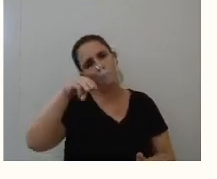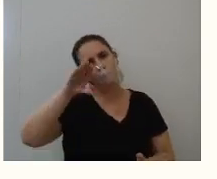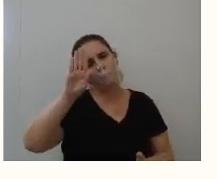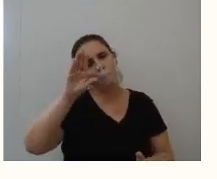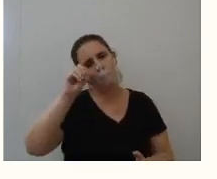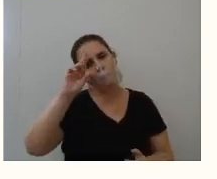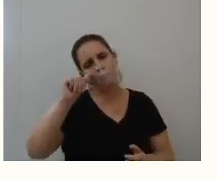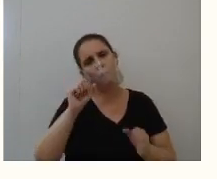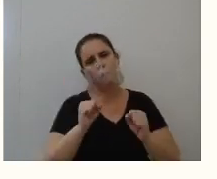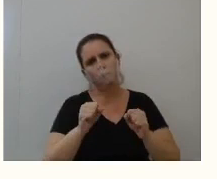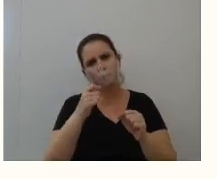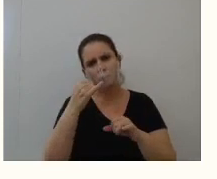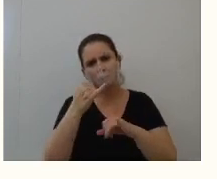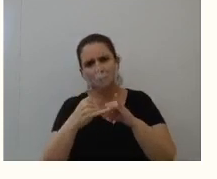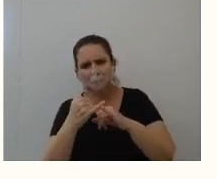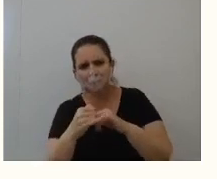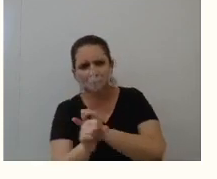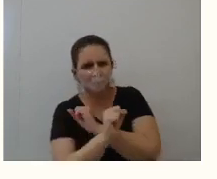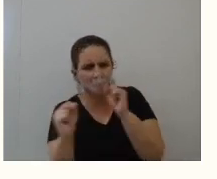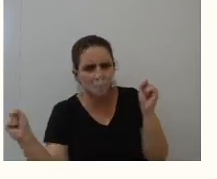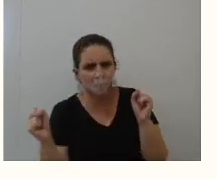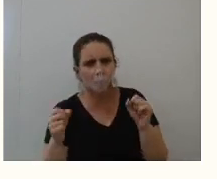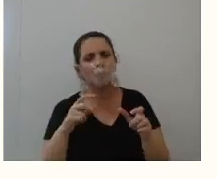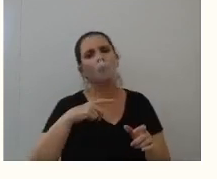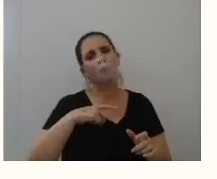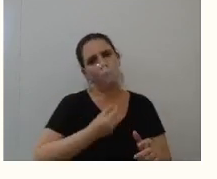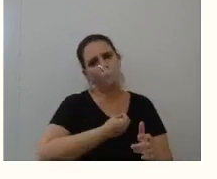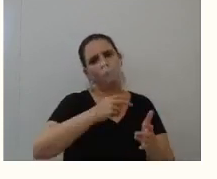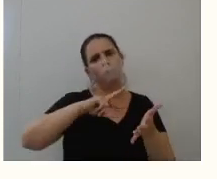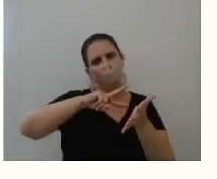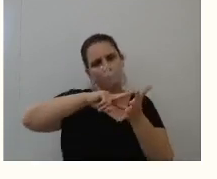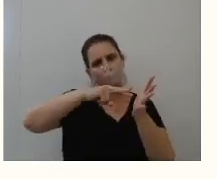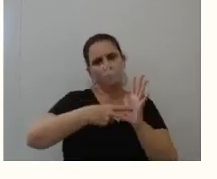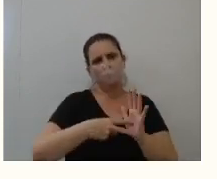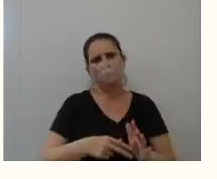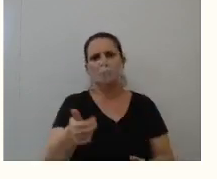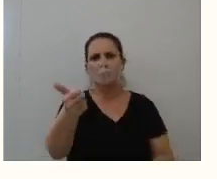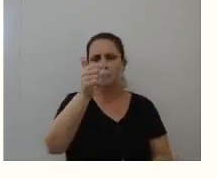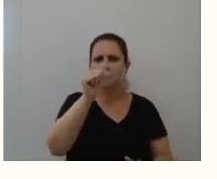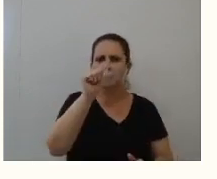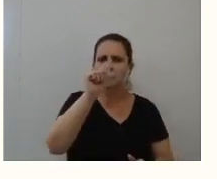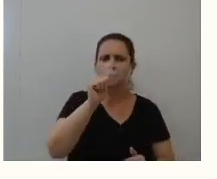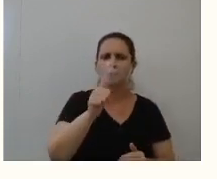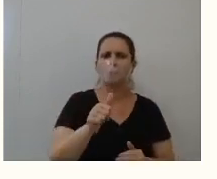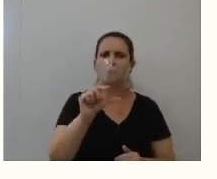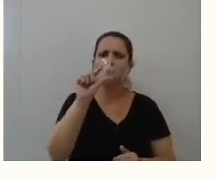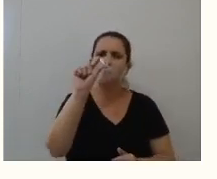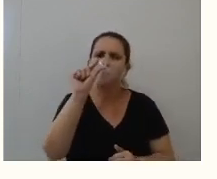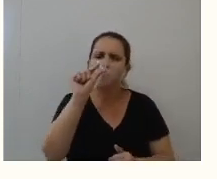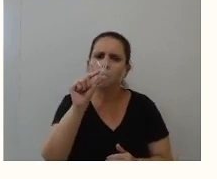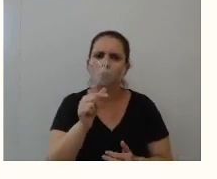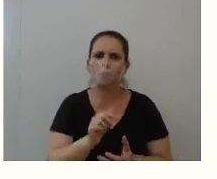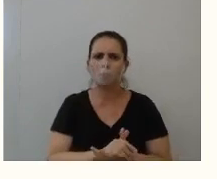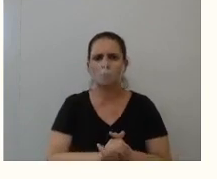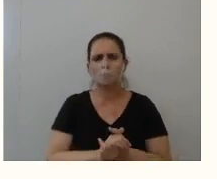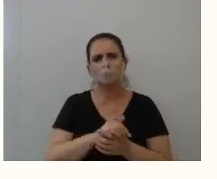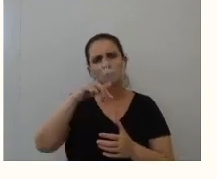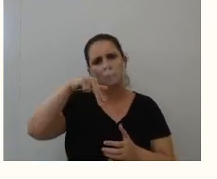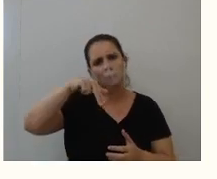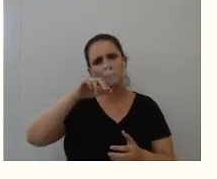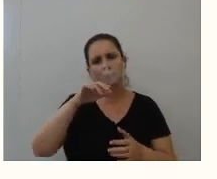absurda, a vida tem um sentido. Ok? Beba, nem que seja um pouco.